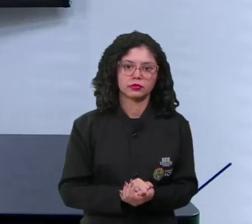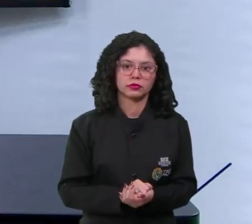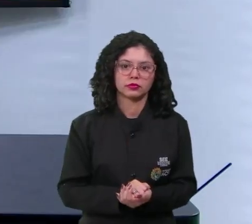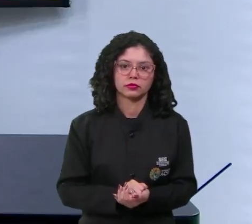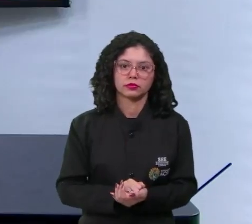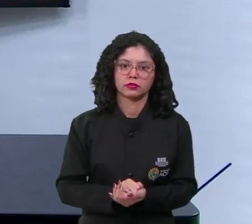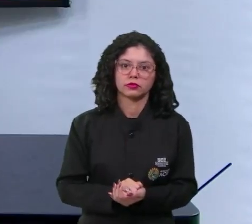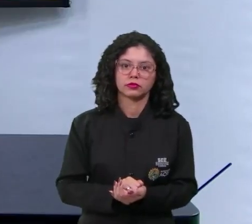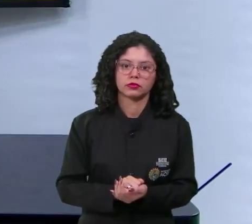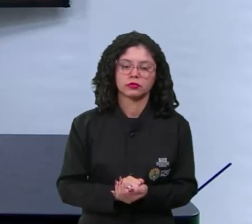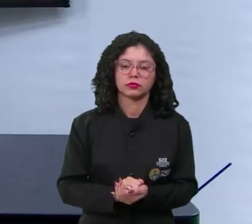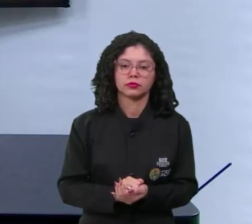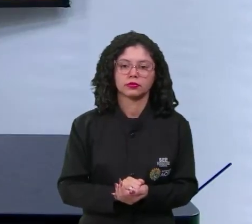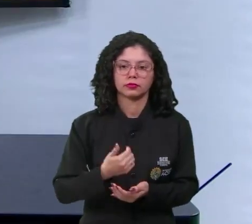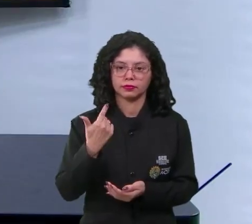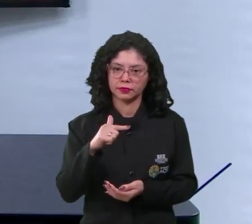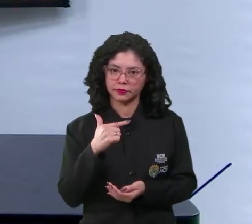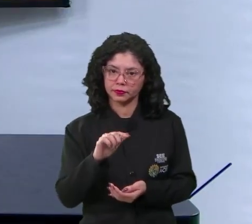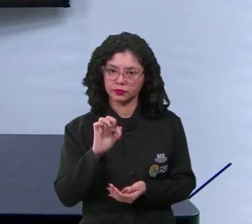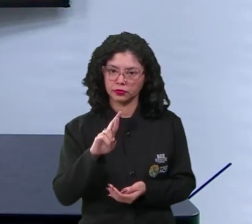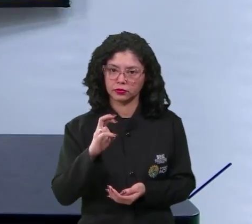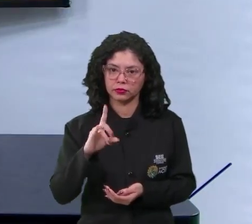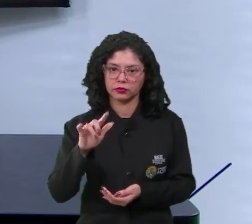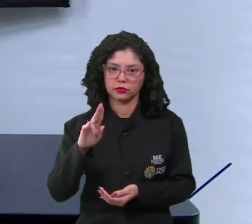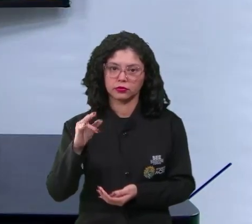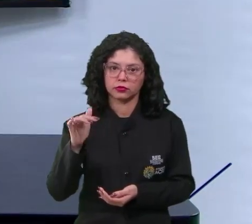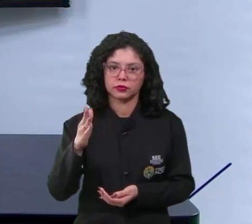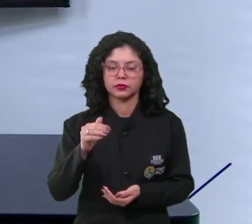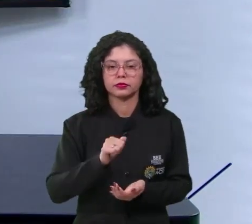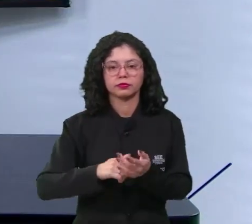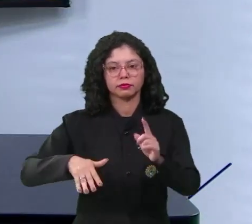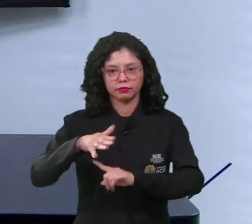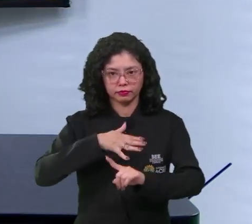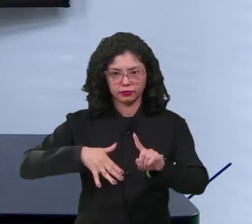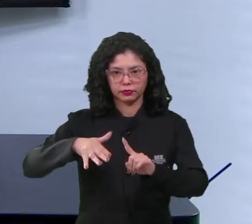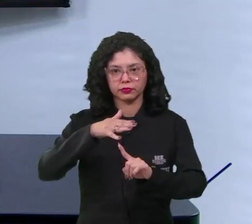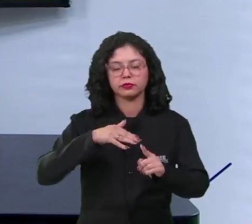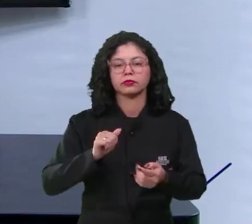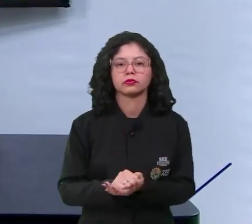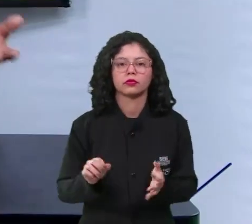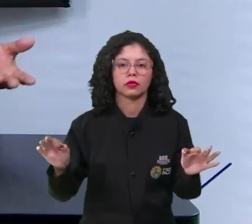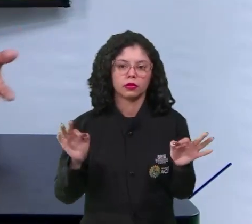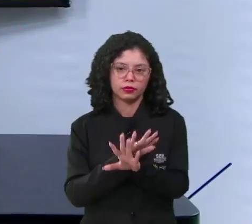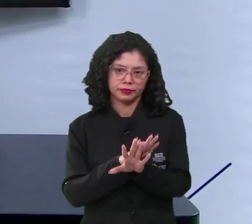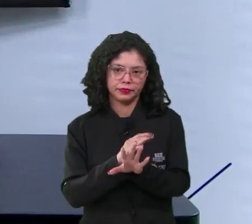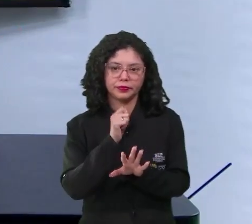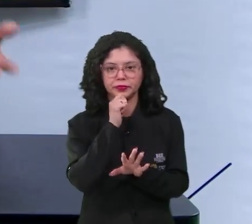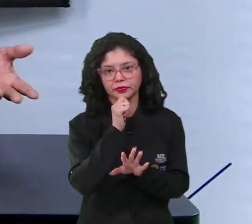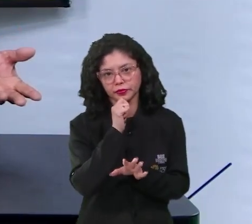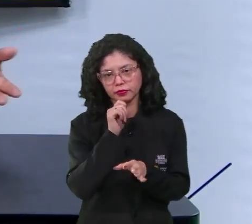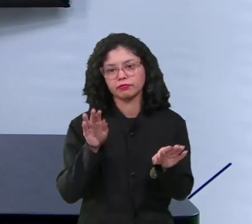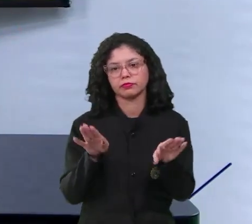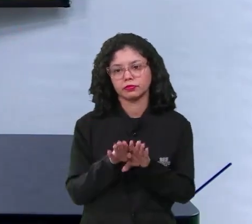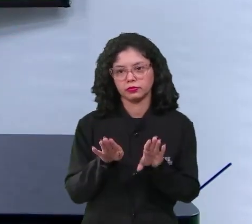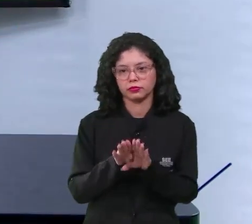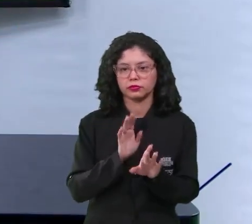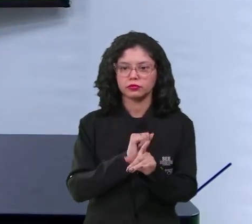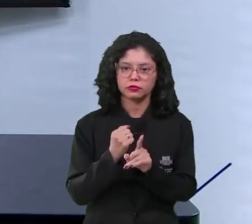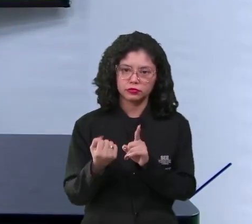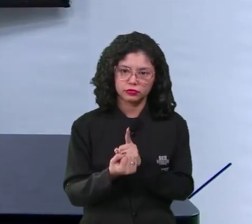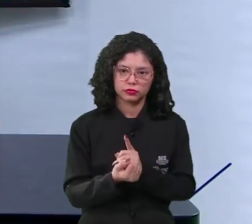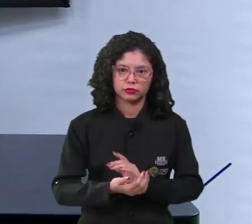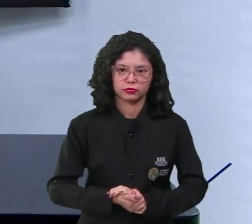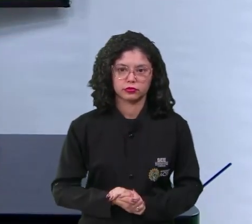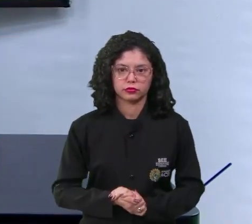de forma irrecuperável o meio ambiente, o que acaba afetando também a